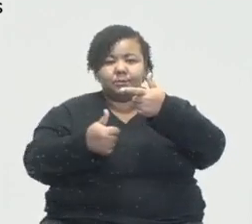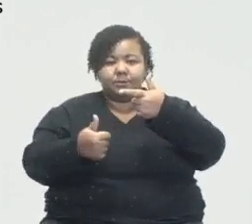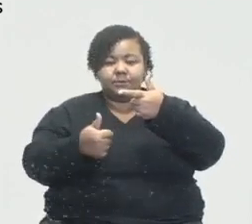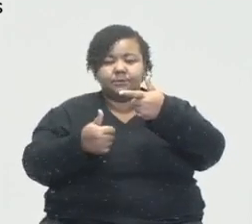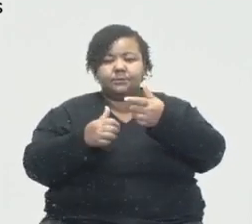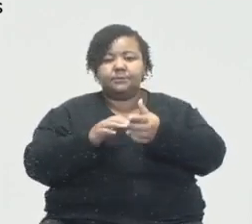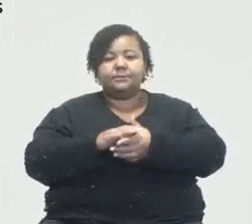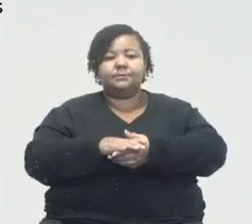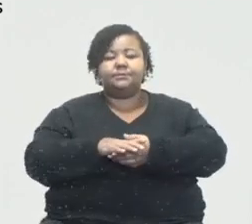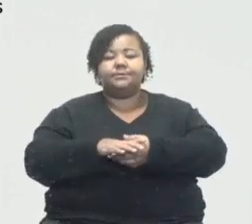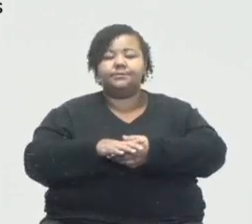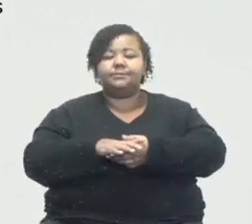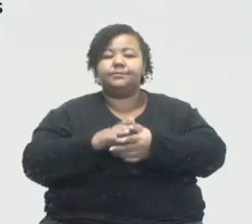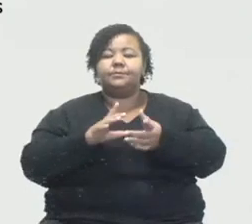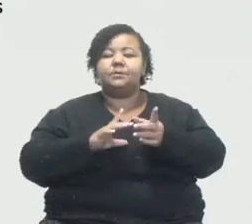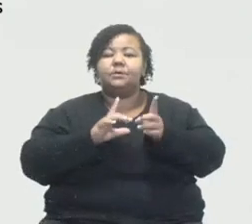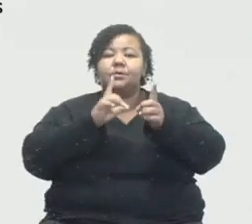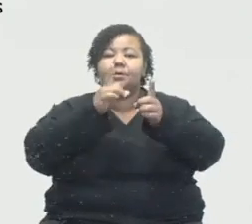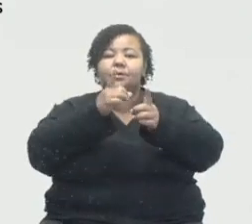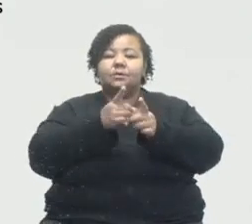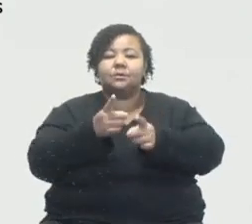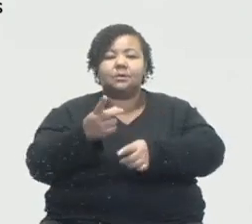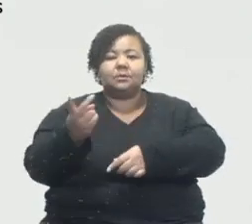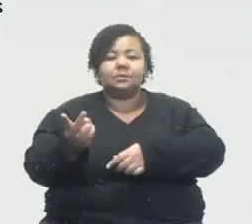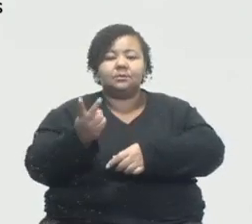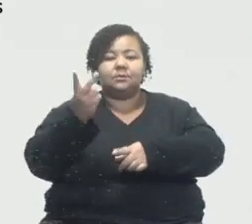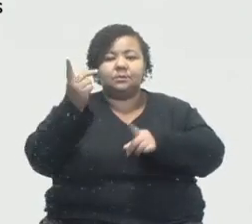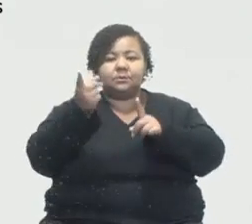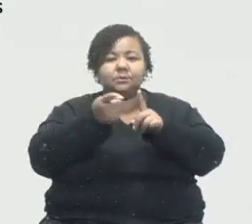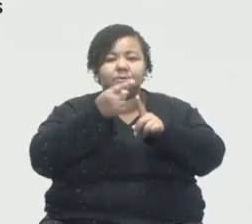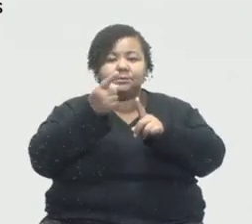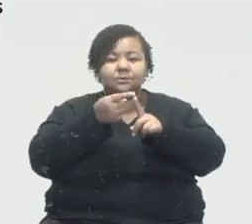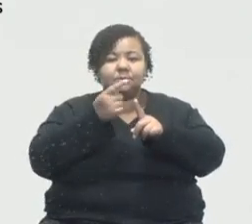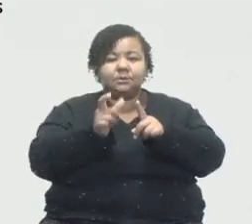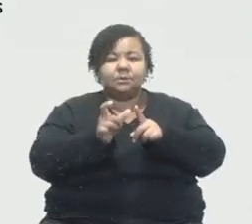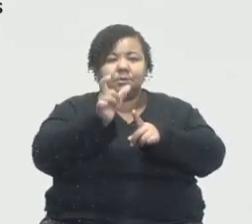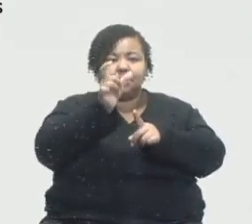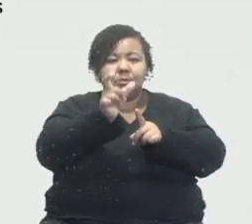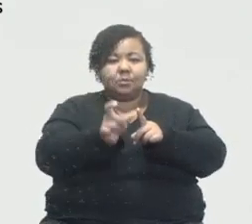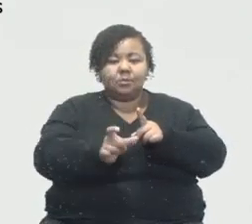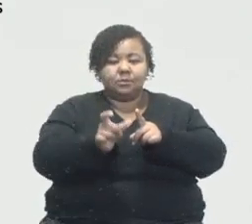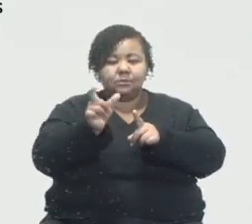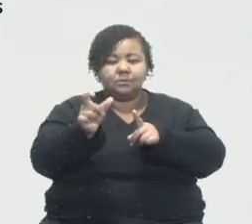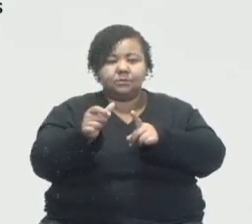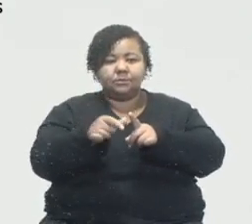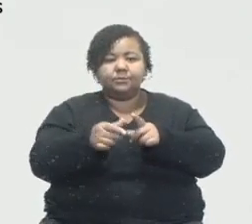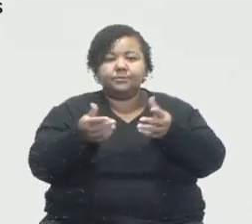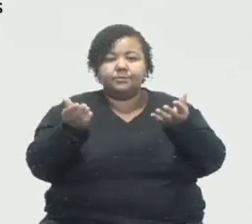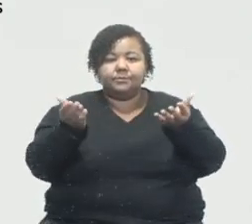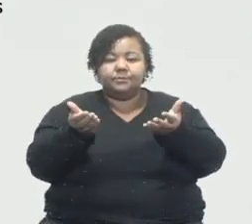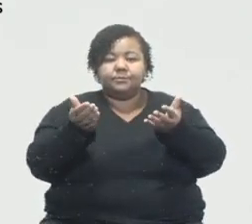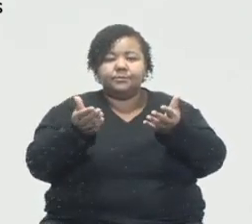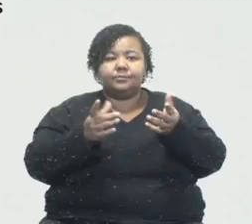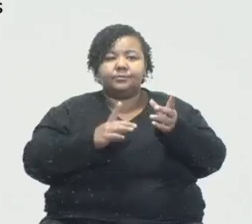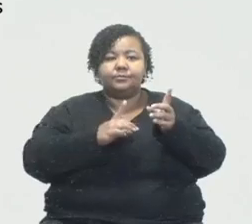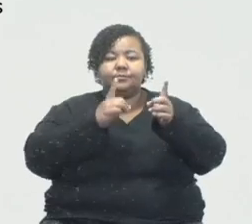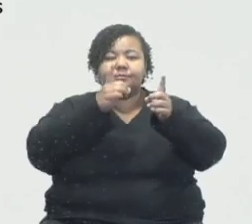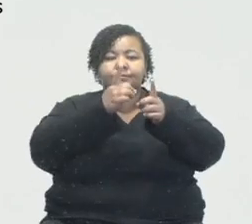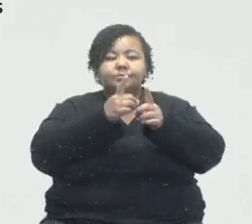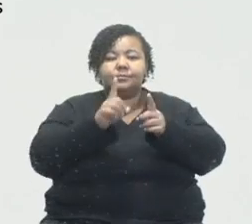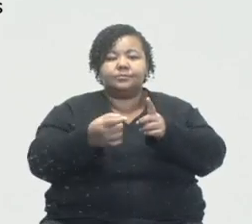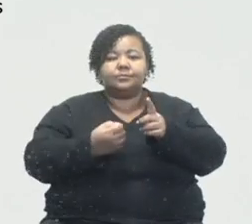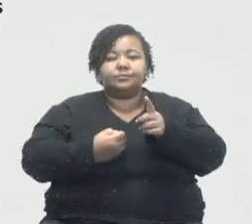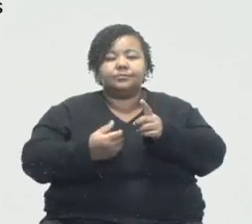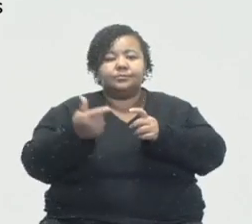11. Encontrei os valores da minha primeira coluna. Agora, tem que encontrar os elementos da